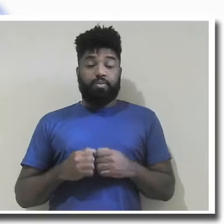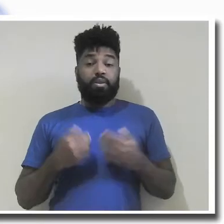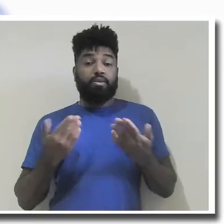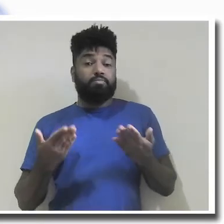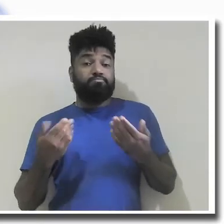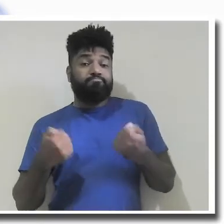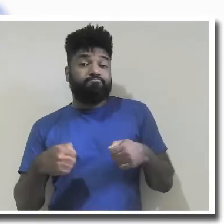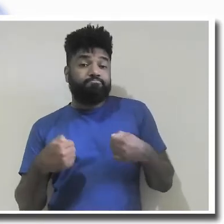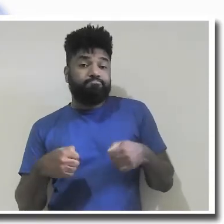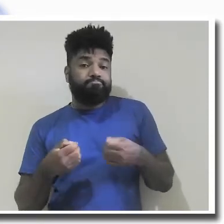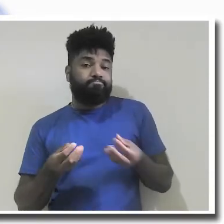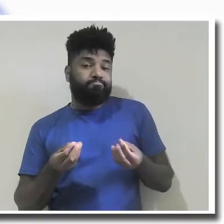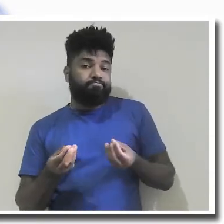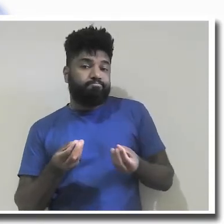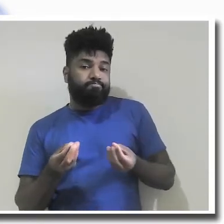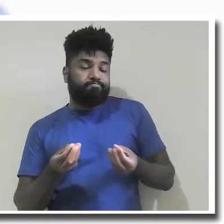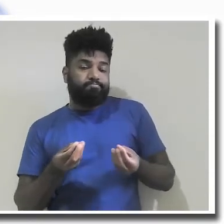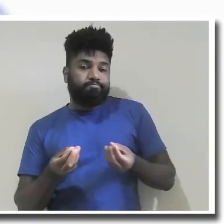Caso necessário,